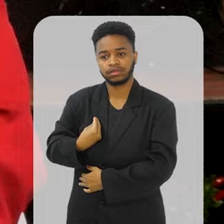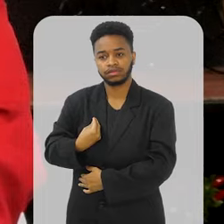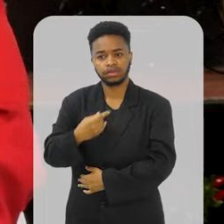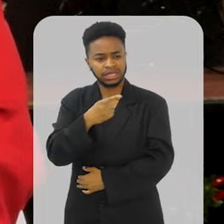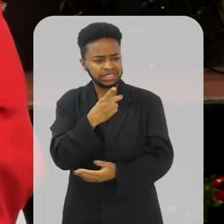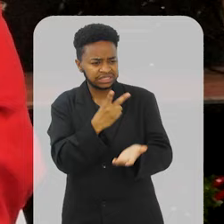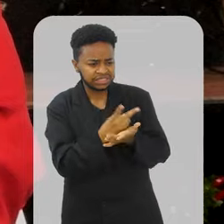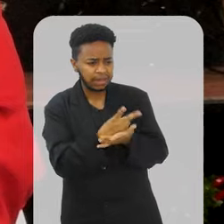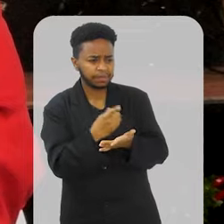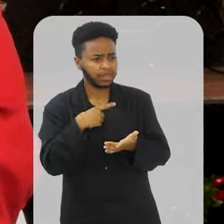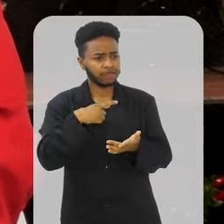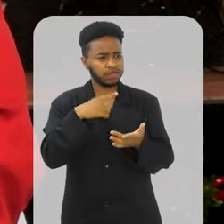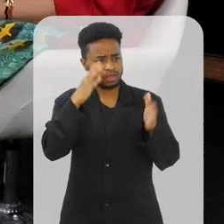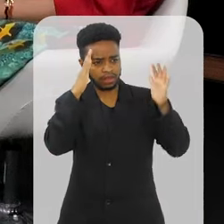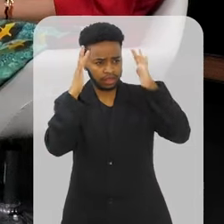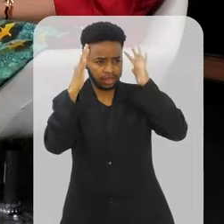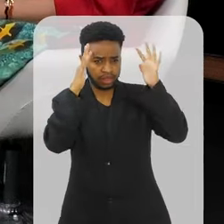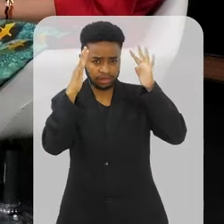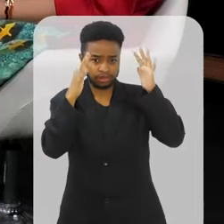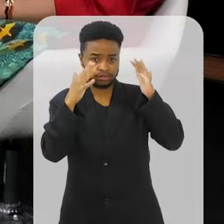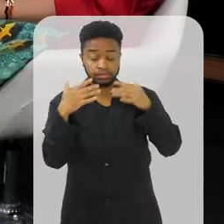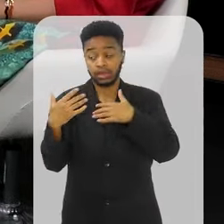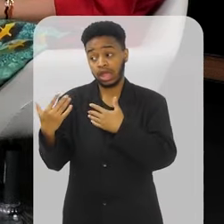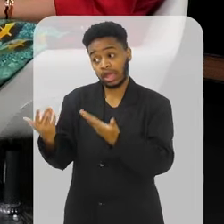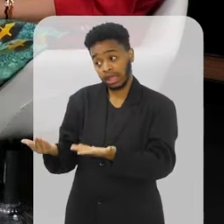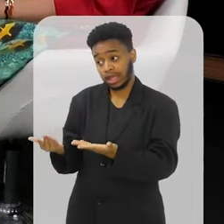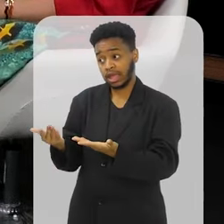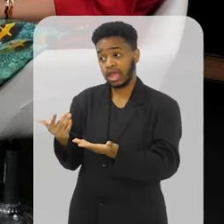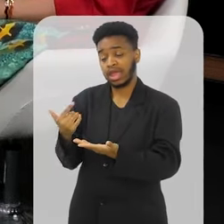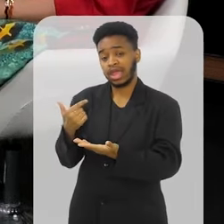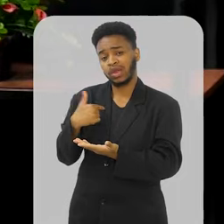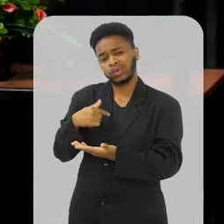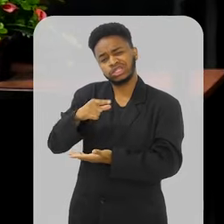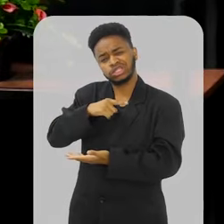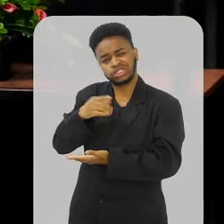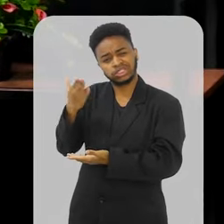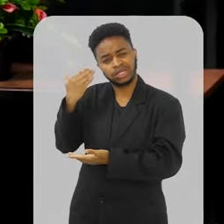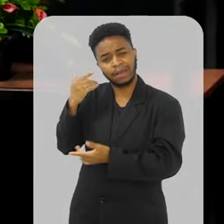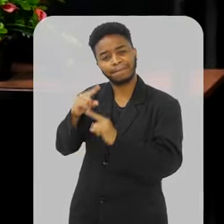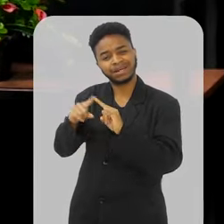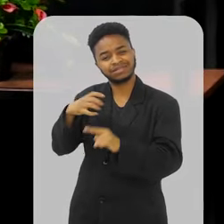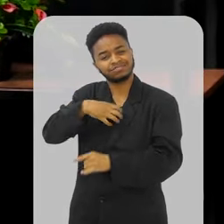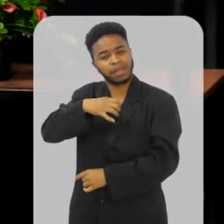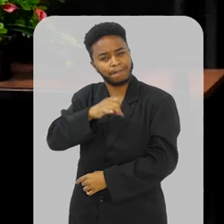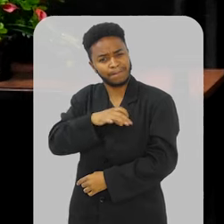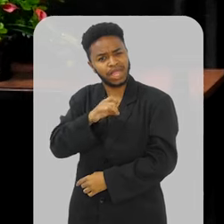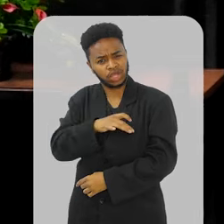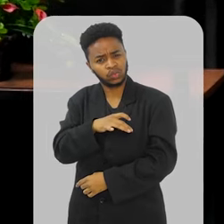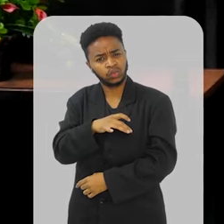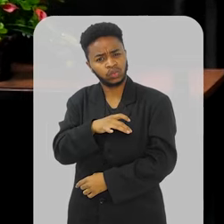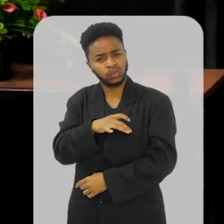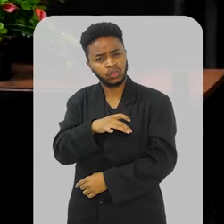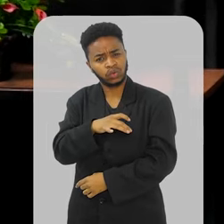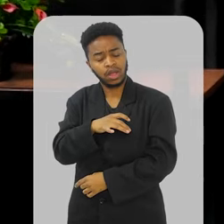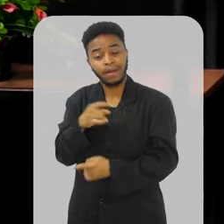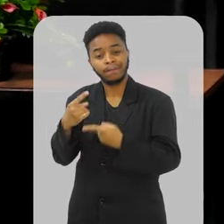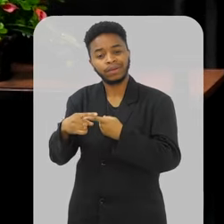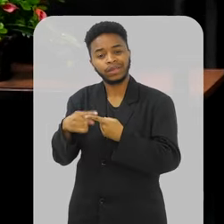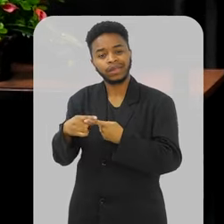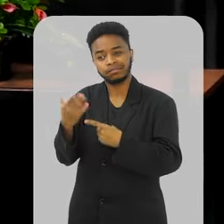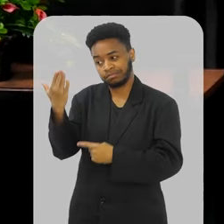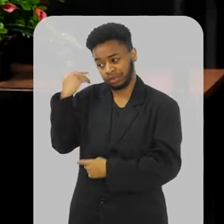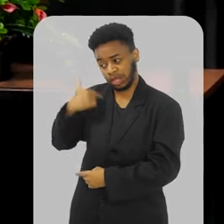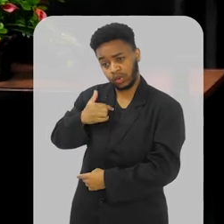você sempre teve intuição Olha eu eu eu tinha mas eu tinha um medo um certo medo por quê Já